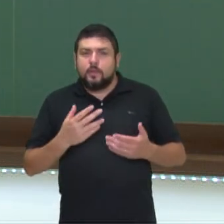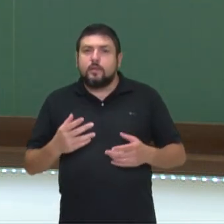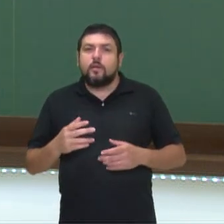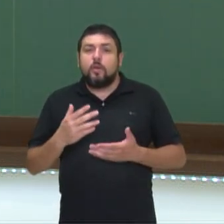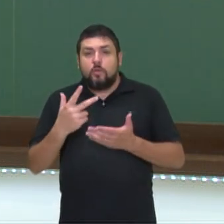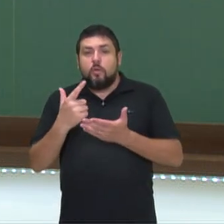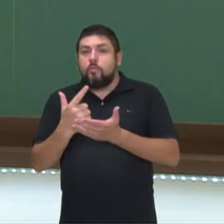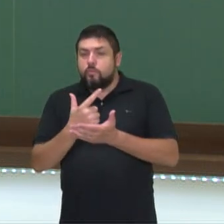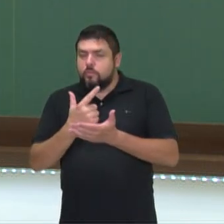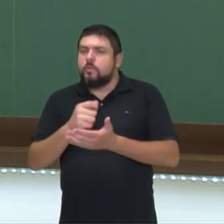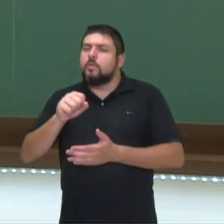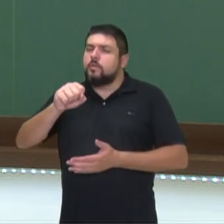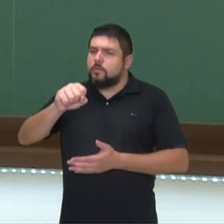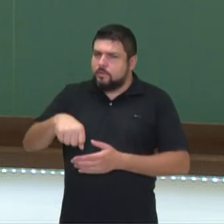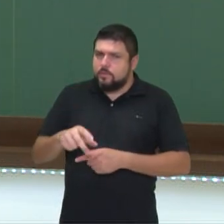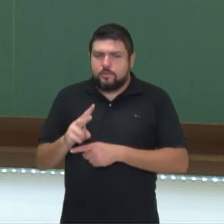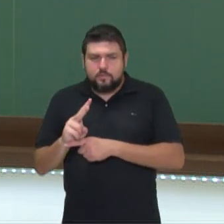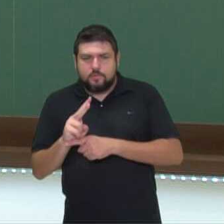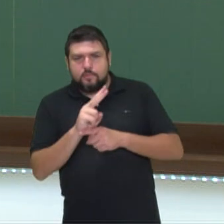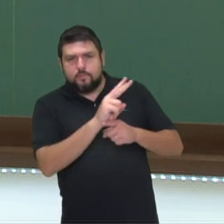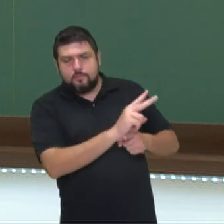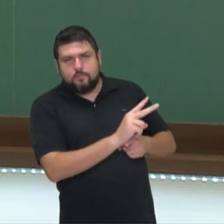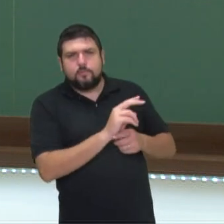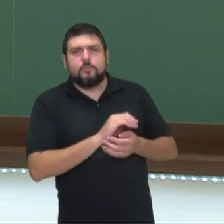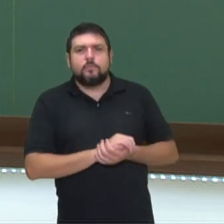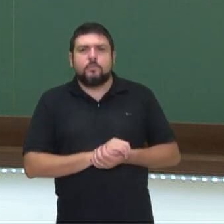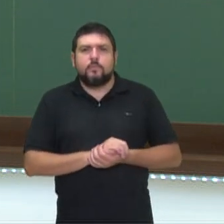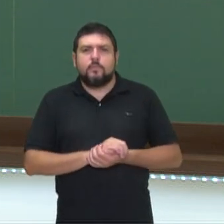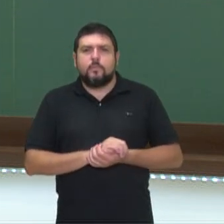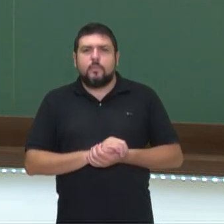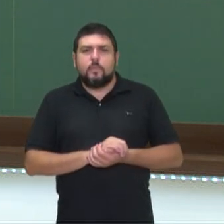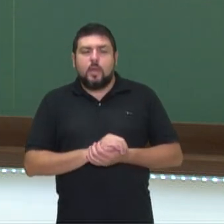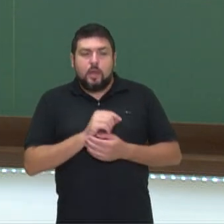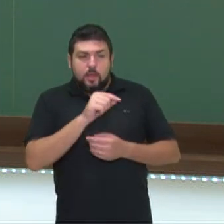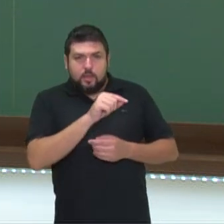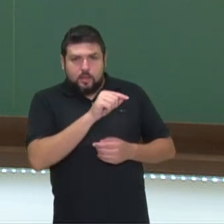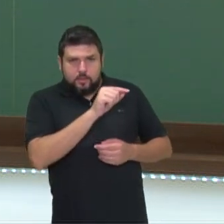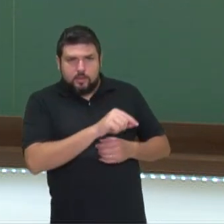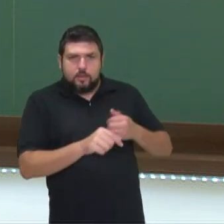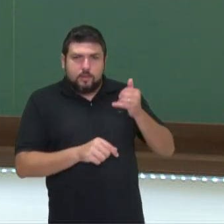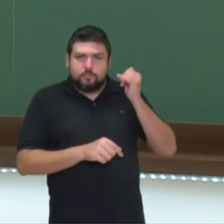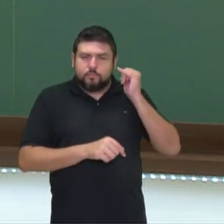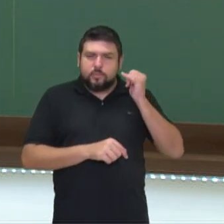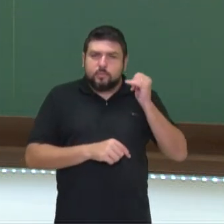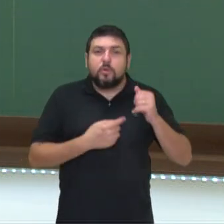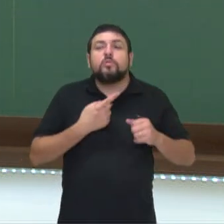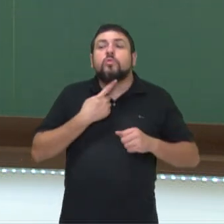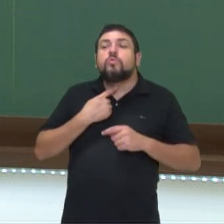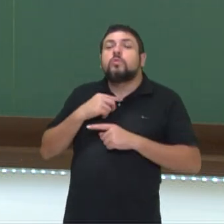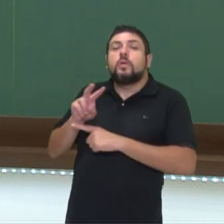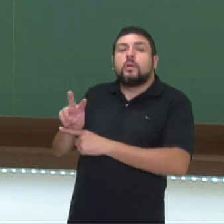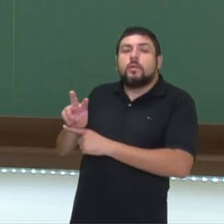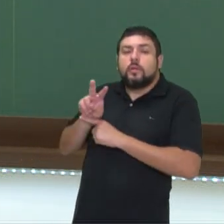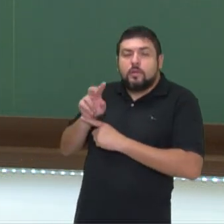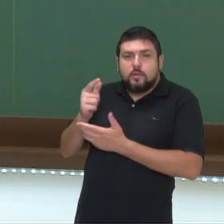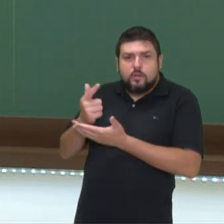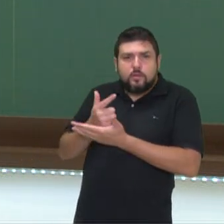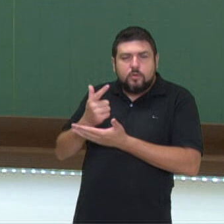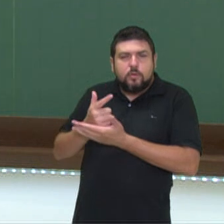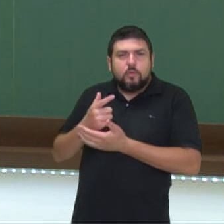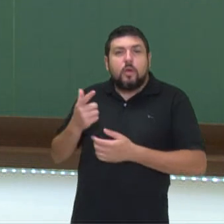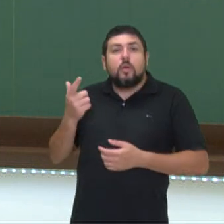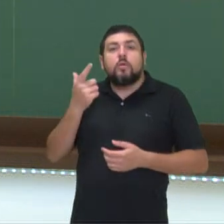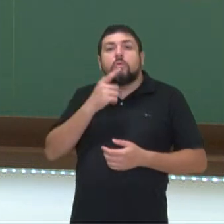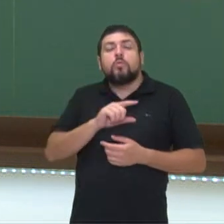sim, emprestado. A colega narradora, que gostaria de ter o livro por alguns dias, na verdade, conseguiu o livro por